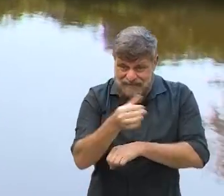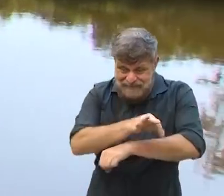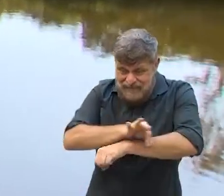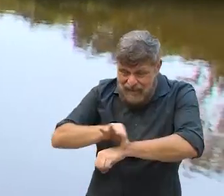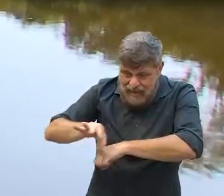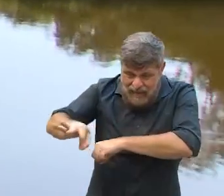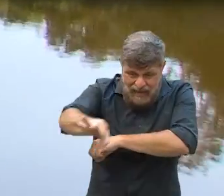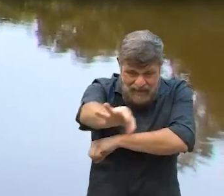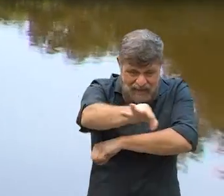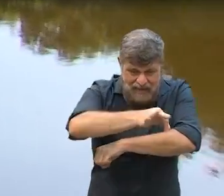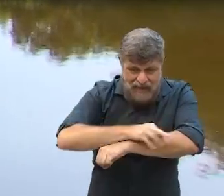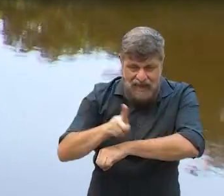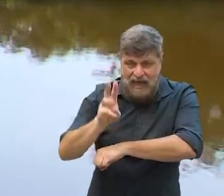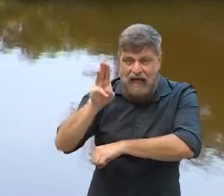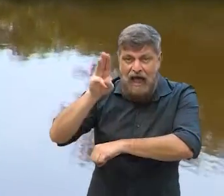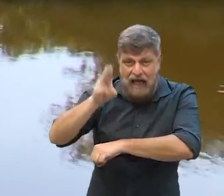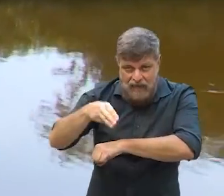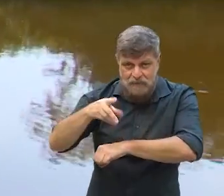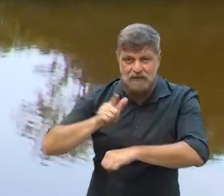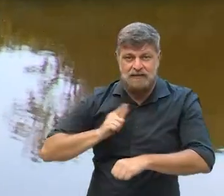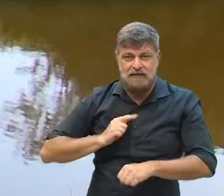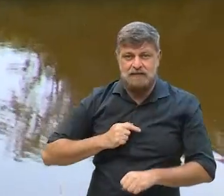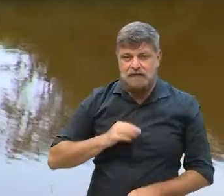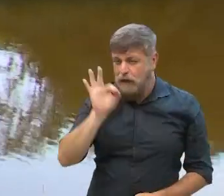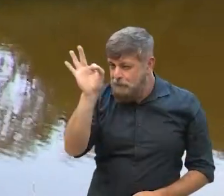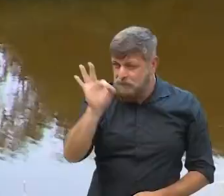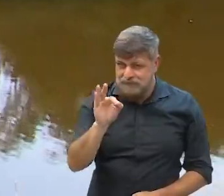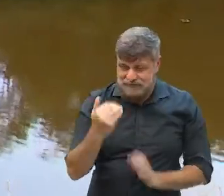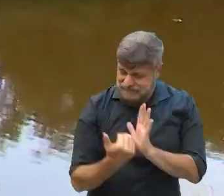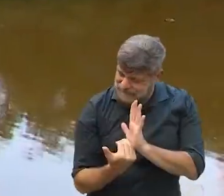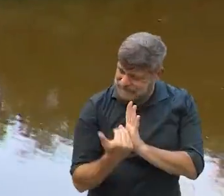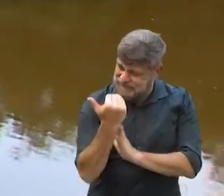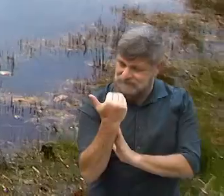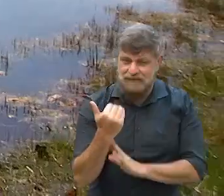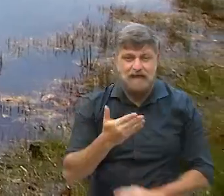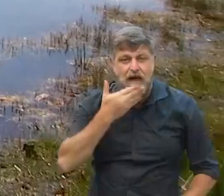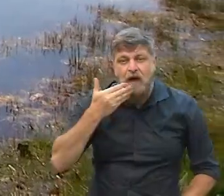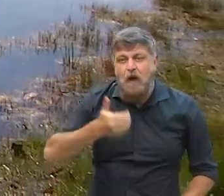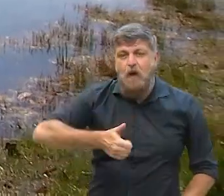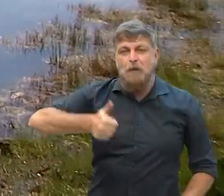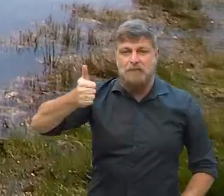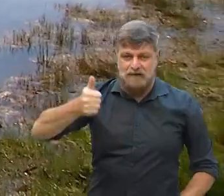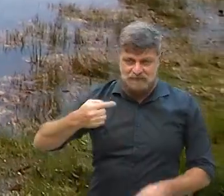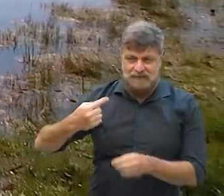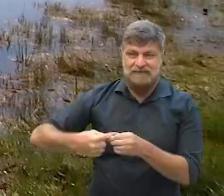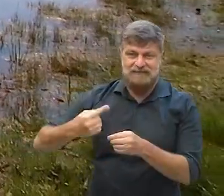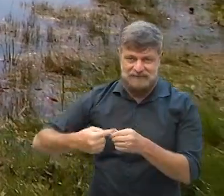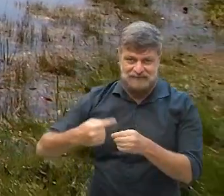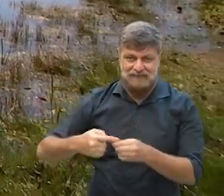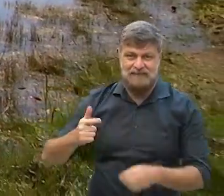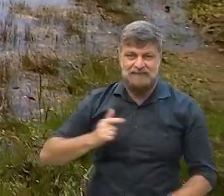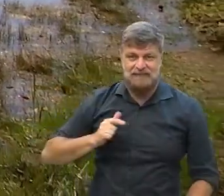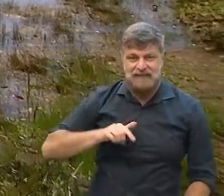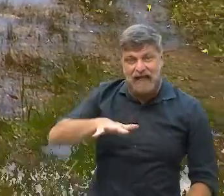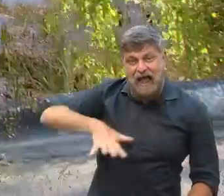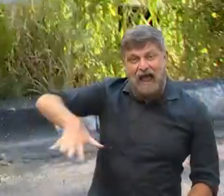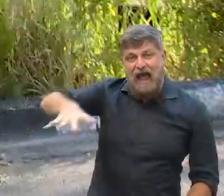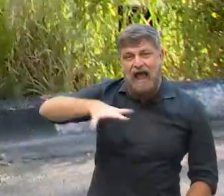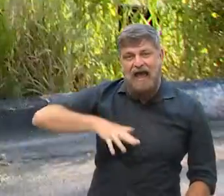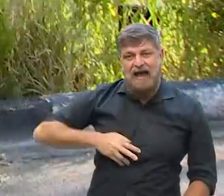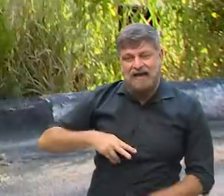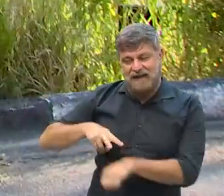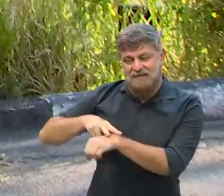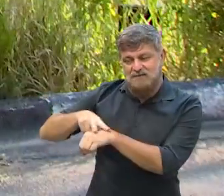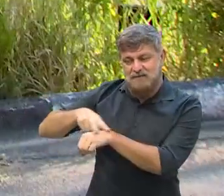No ranking, o melhor município em área preservada da RMC está na classe verde. Ele se